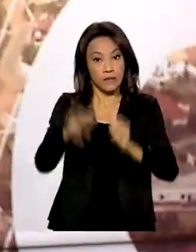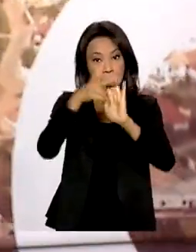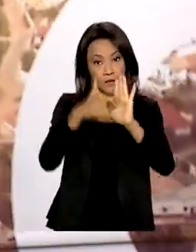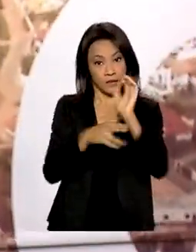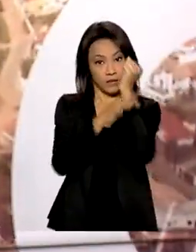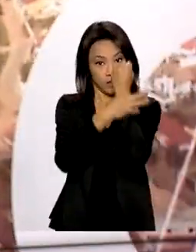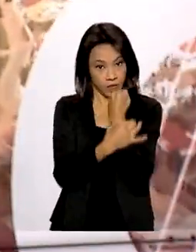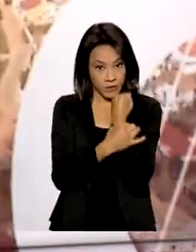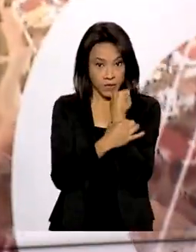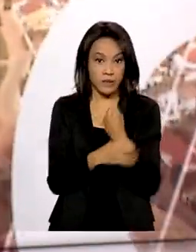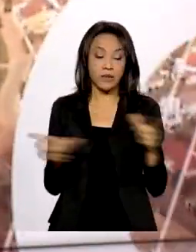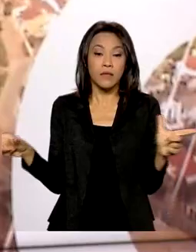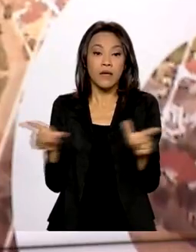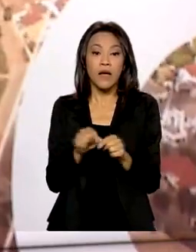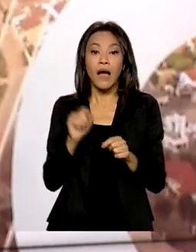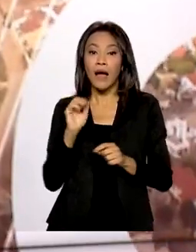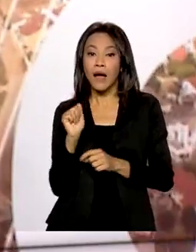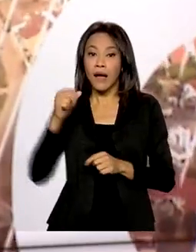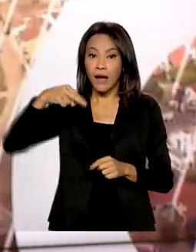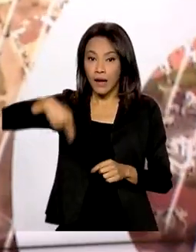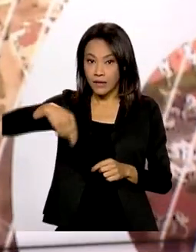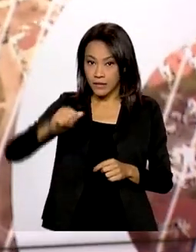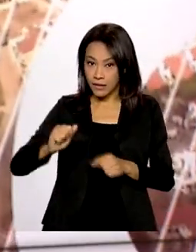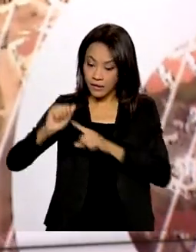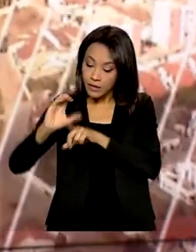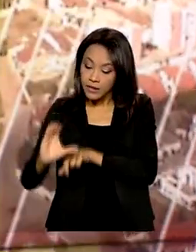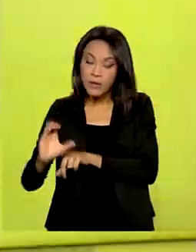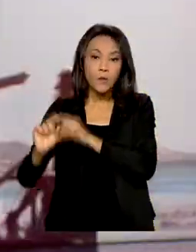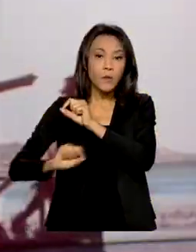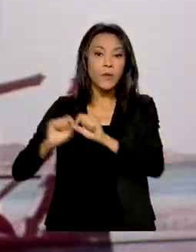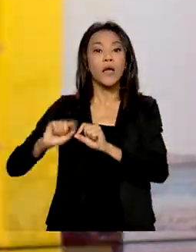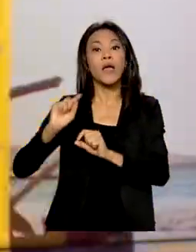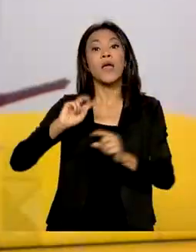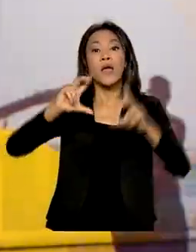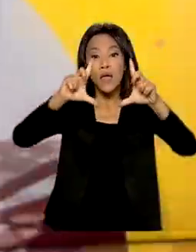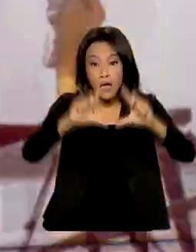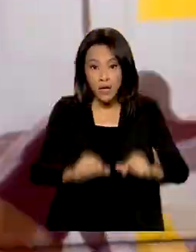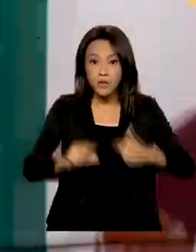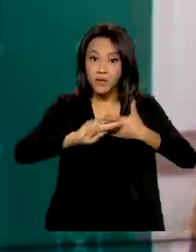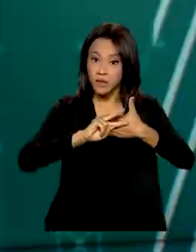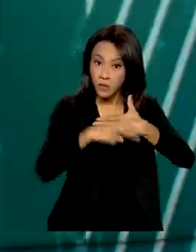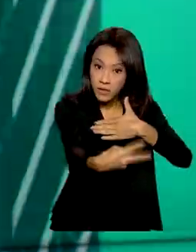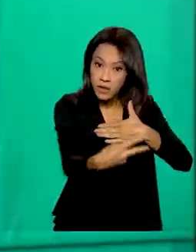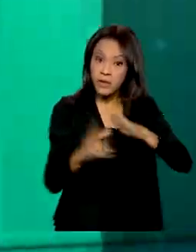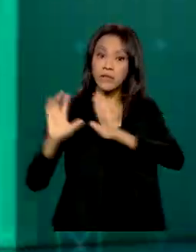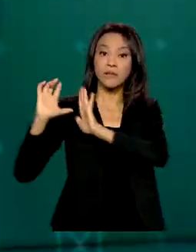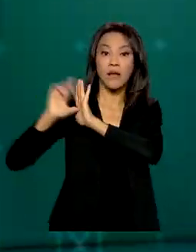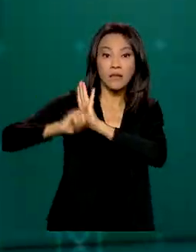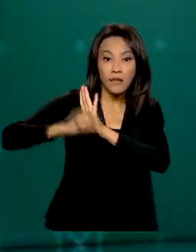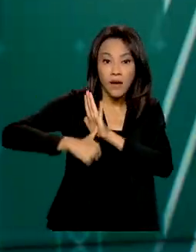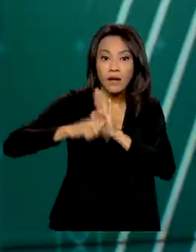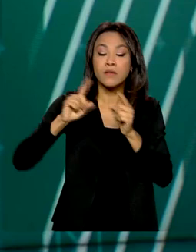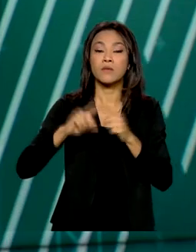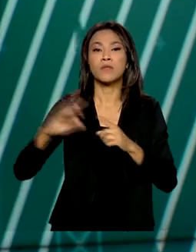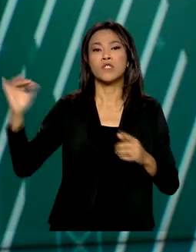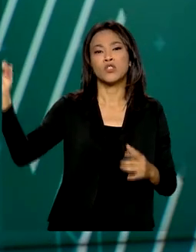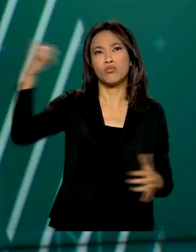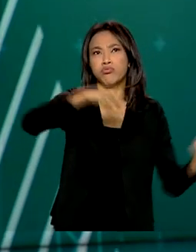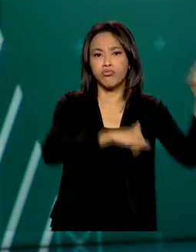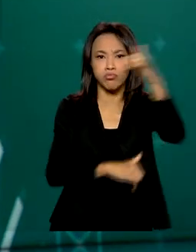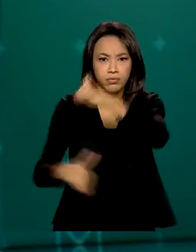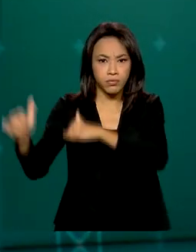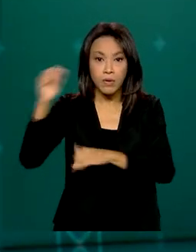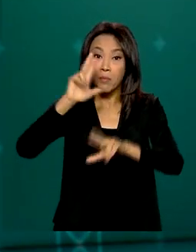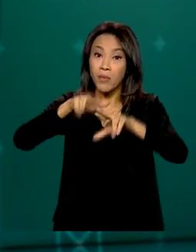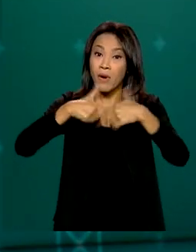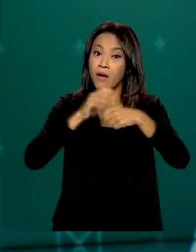medida da Agência Nacional de Aviação Civil tem como objetivo minimizar os impactos com atrasos e cancelamentos de voos comerciais